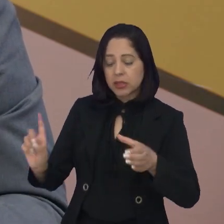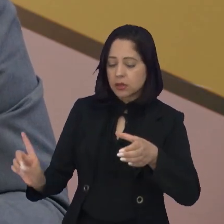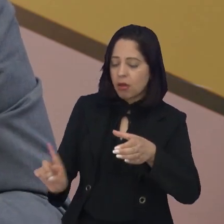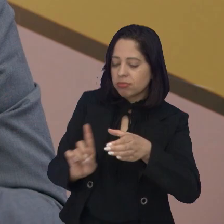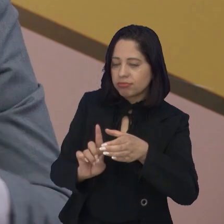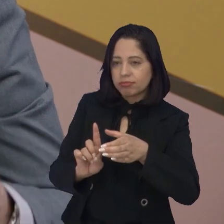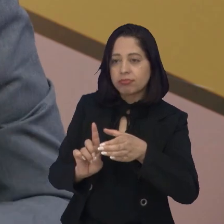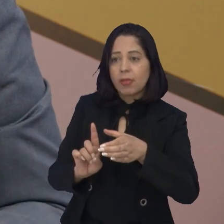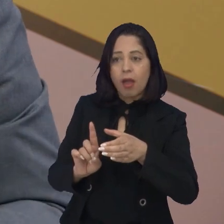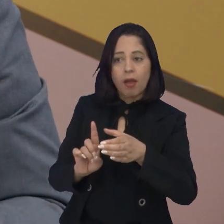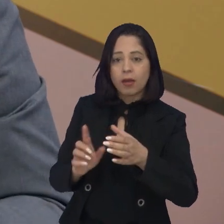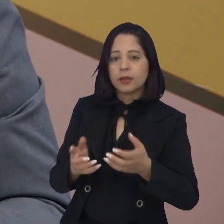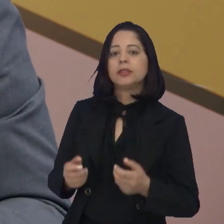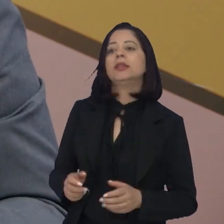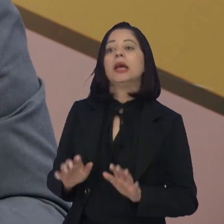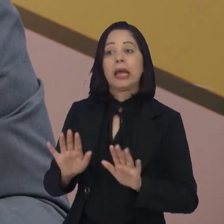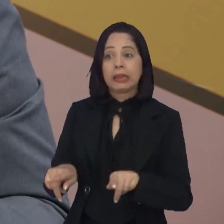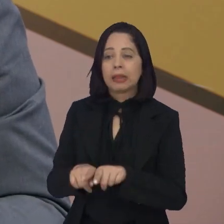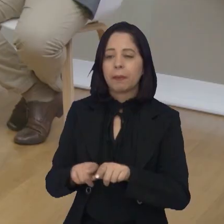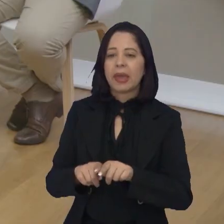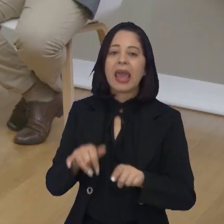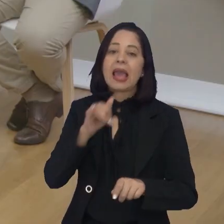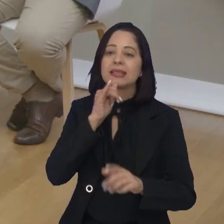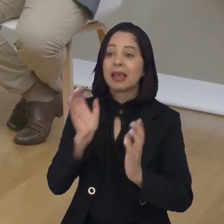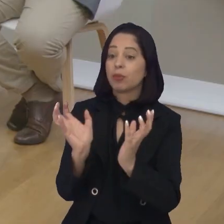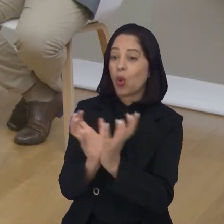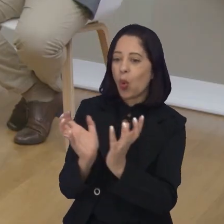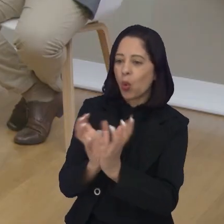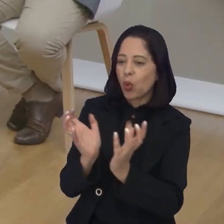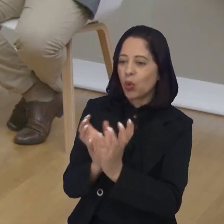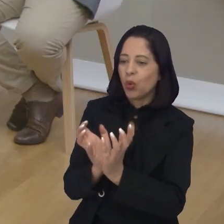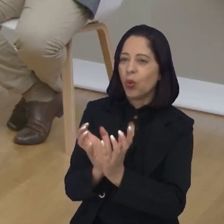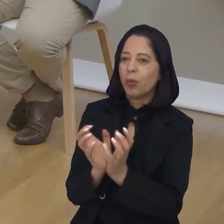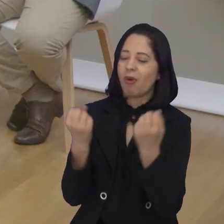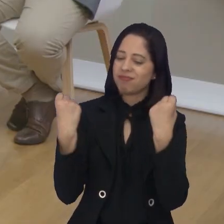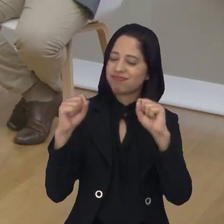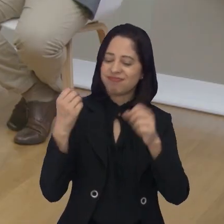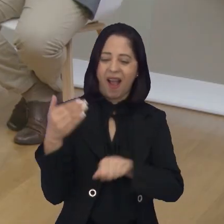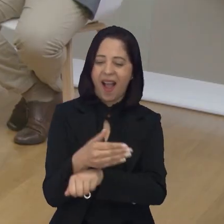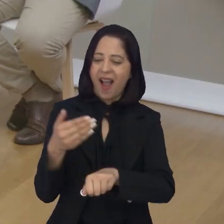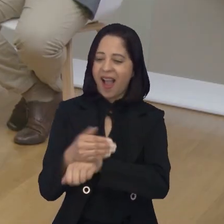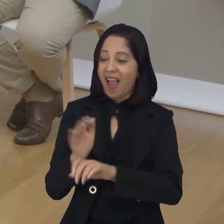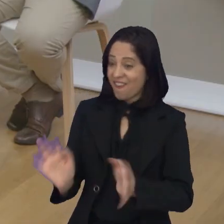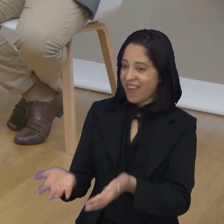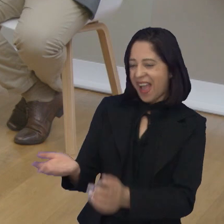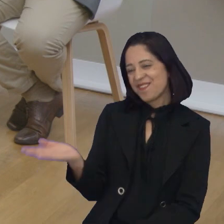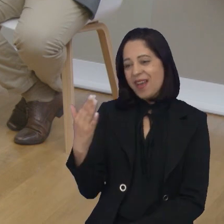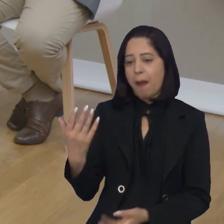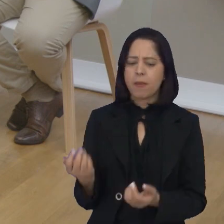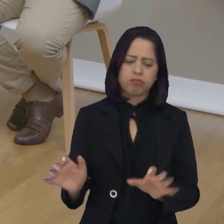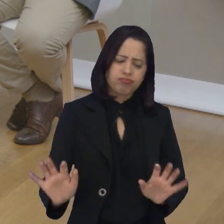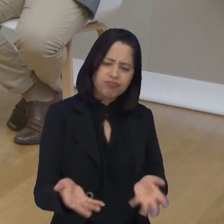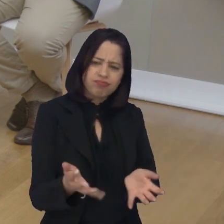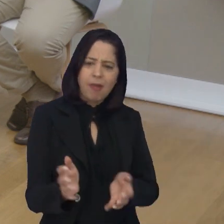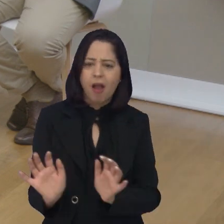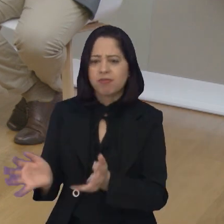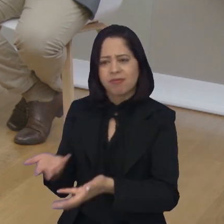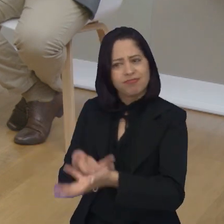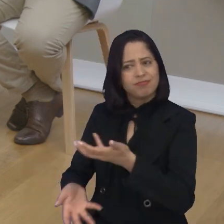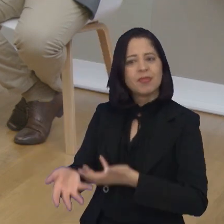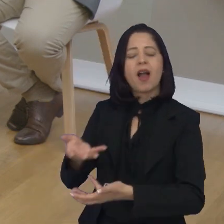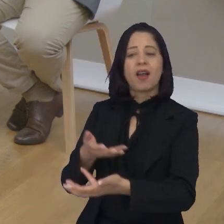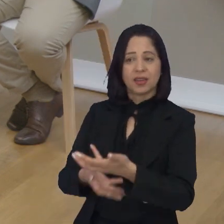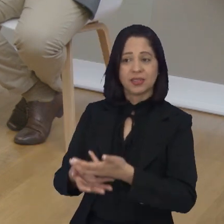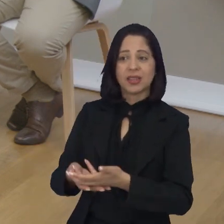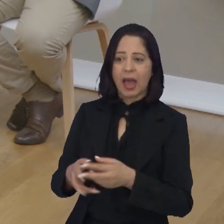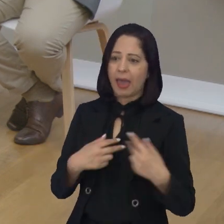física mesmo, questão de um estimular o outro. Em grupo, né? O incentivo. O incentivo, né? Com relação a ver o resultado